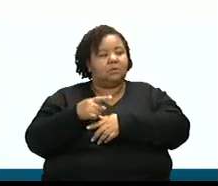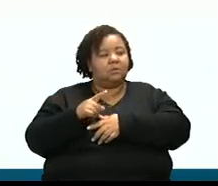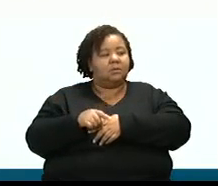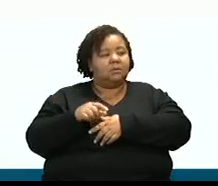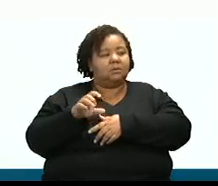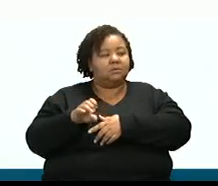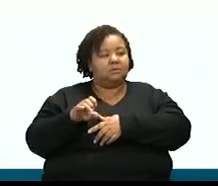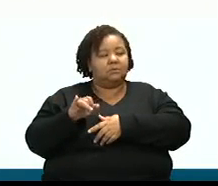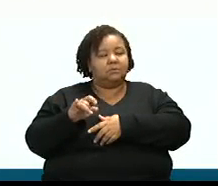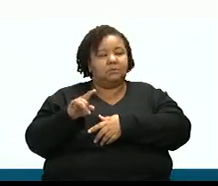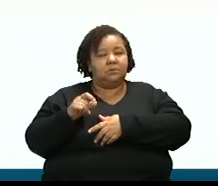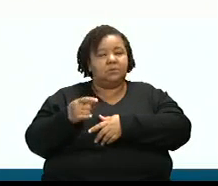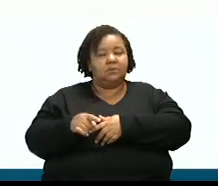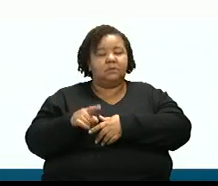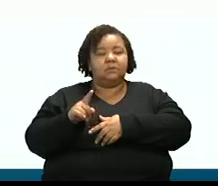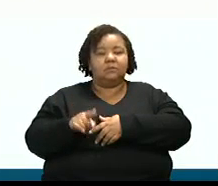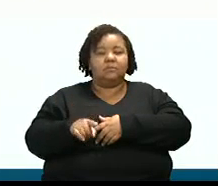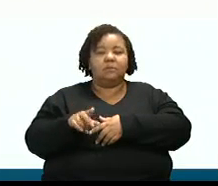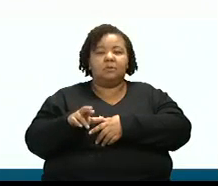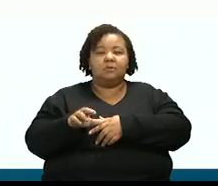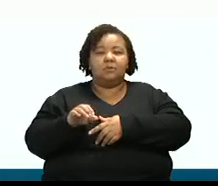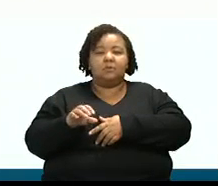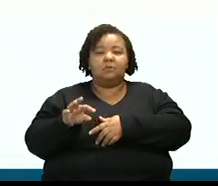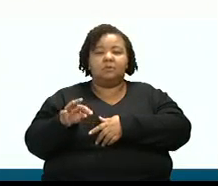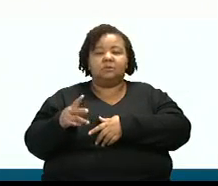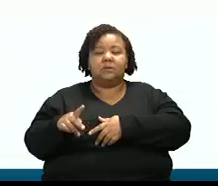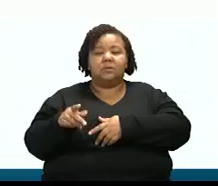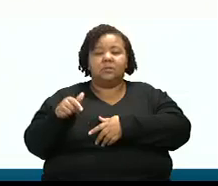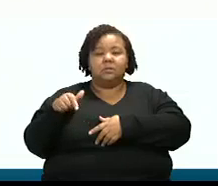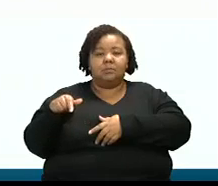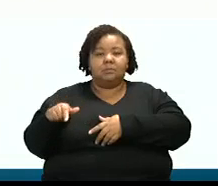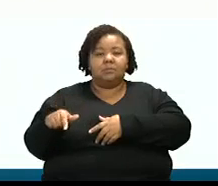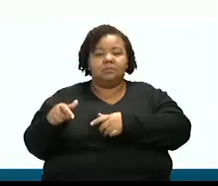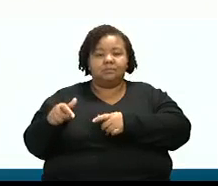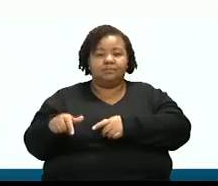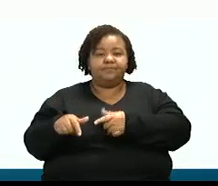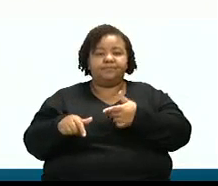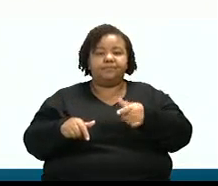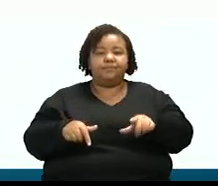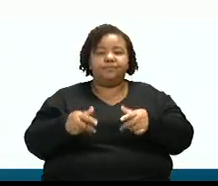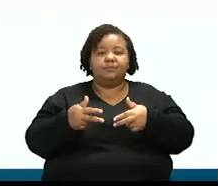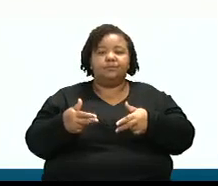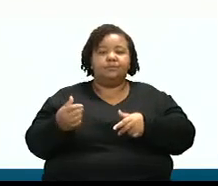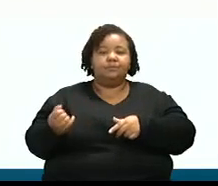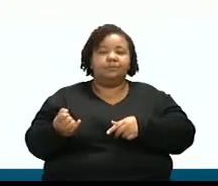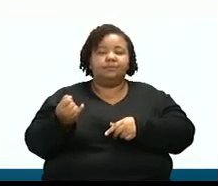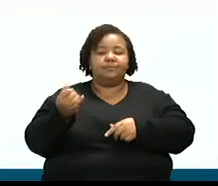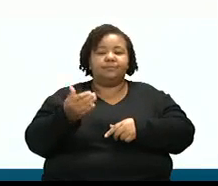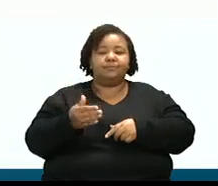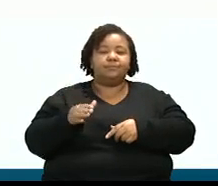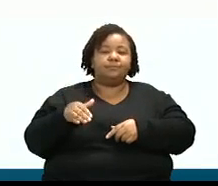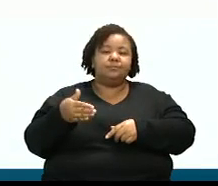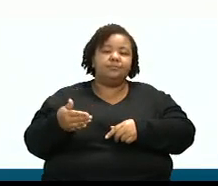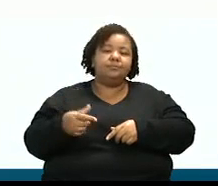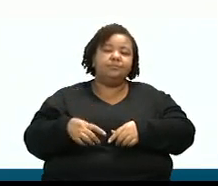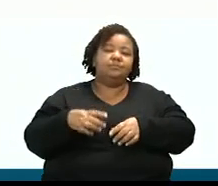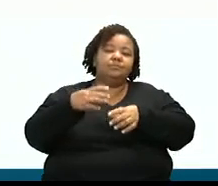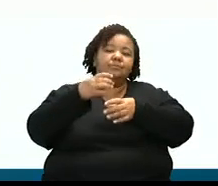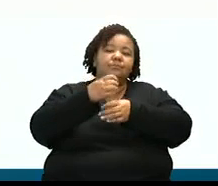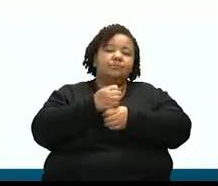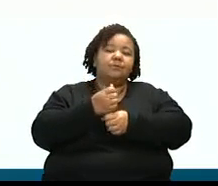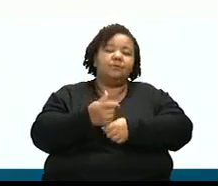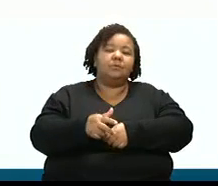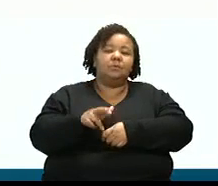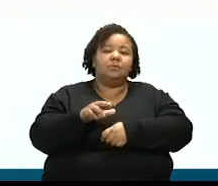desse eixo formado pelo vetor rotacional naquele ponto. E um outro elemento importante é que quando eu calculo o